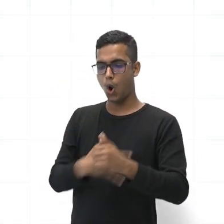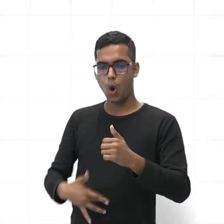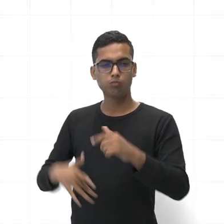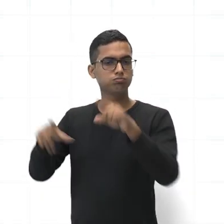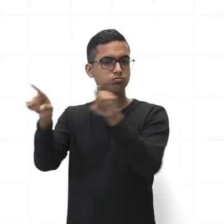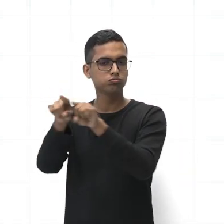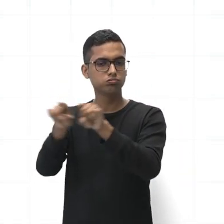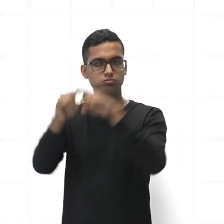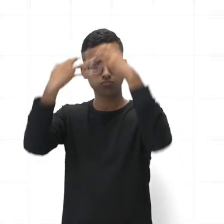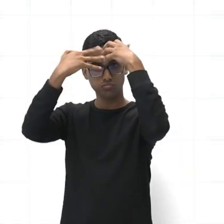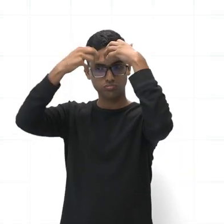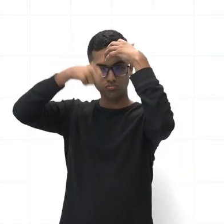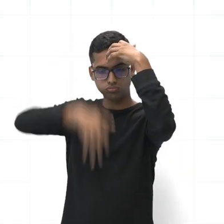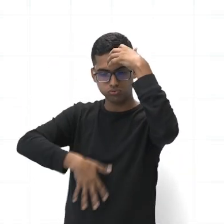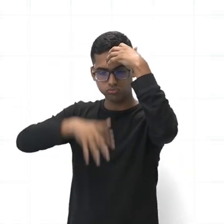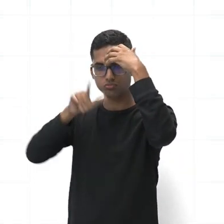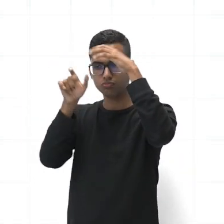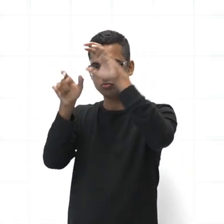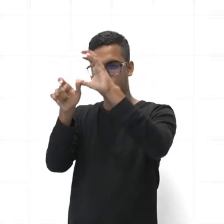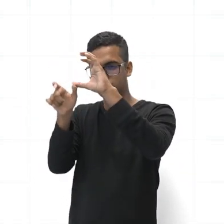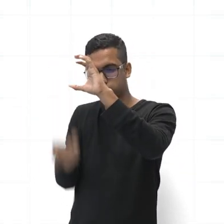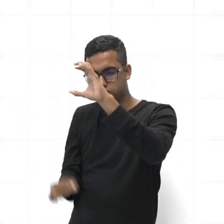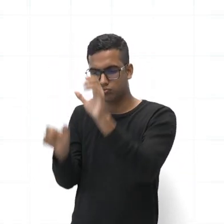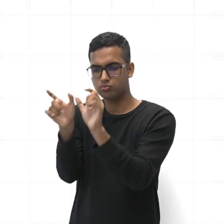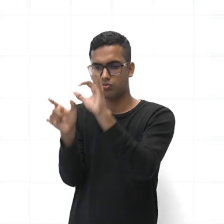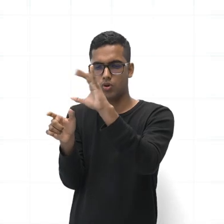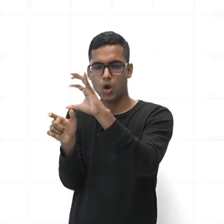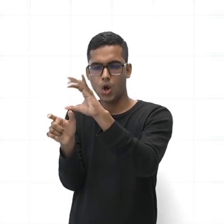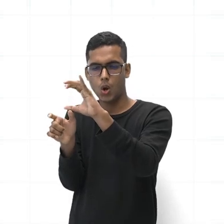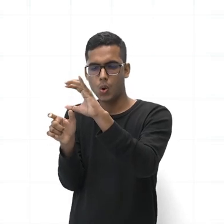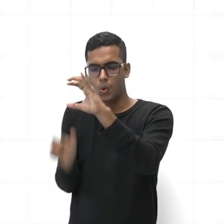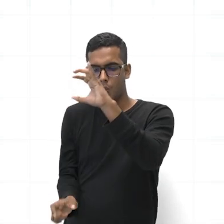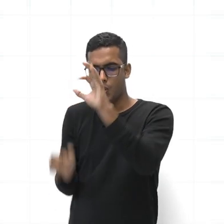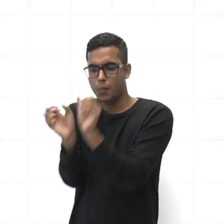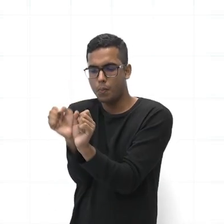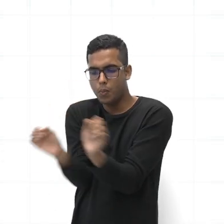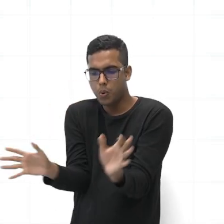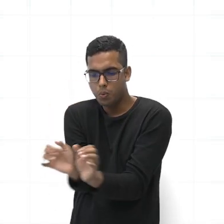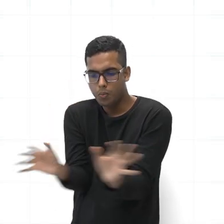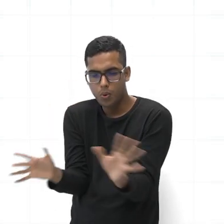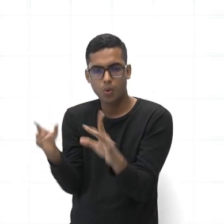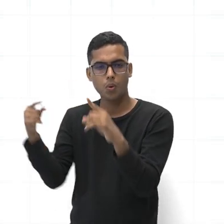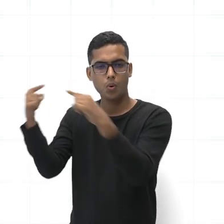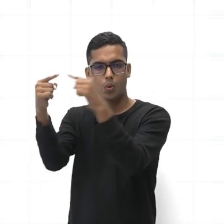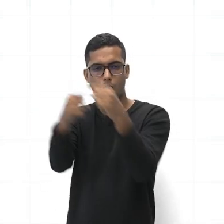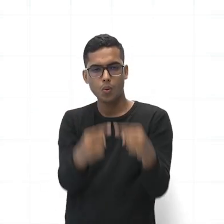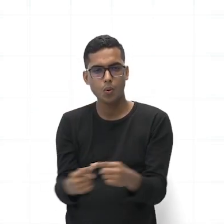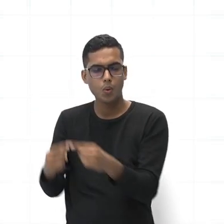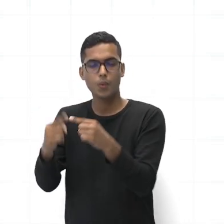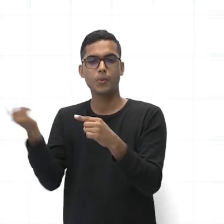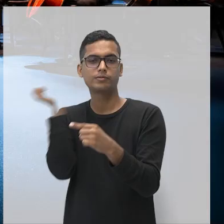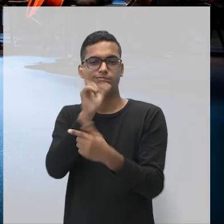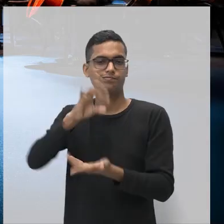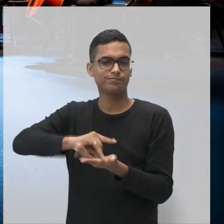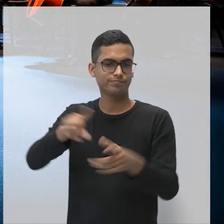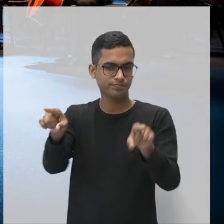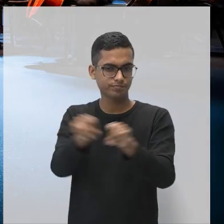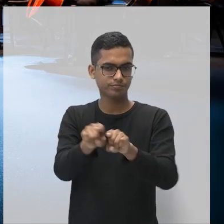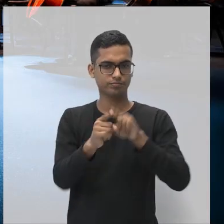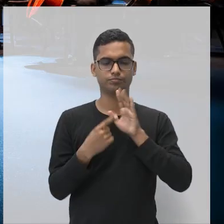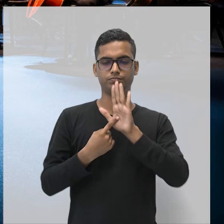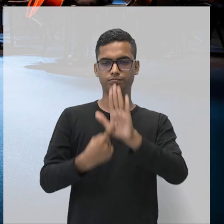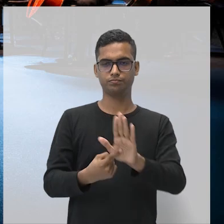E levando informações sensoriais de volta ao centro do controle. Então, é dessa forma,